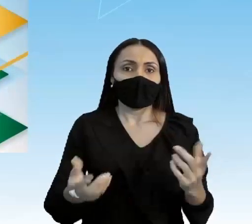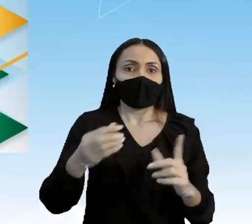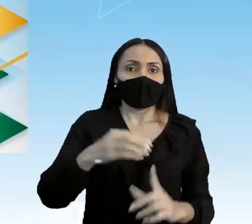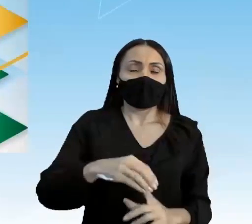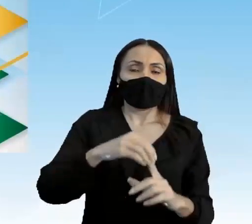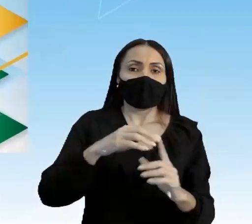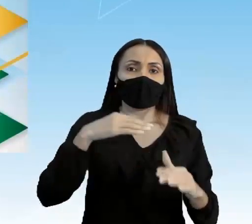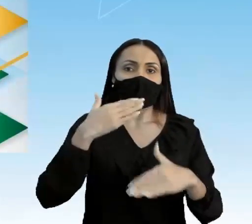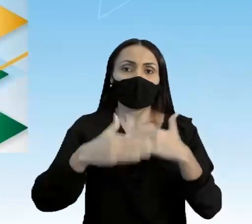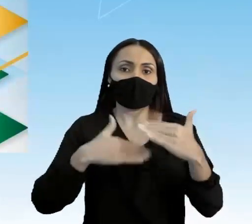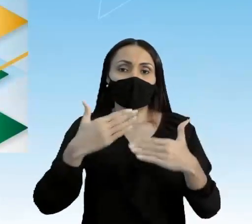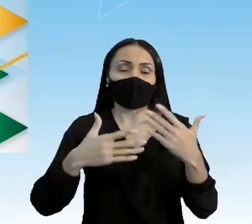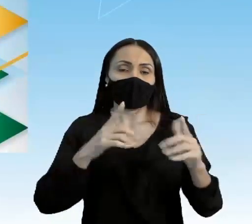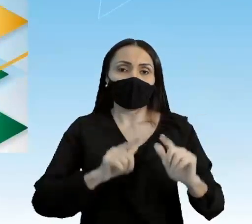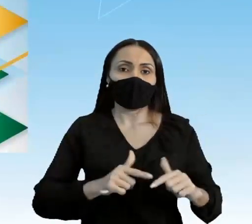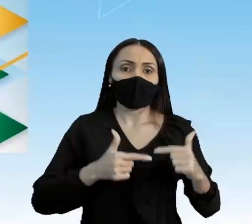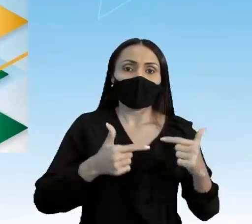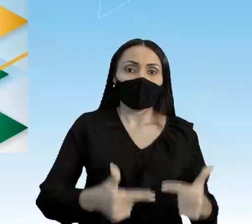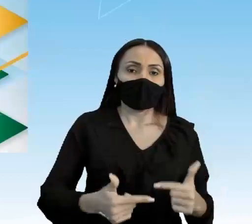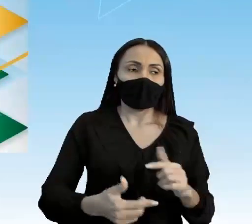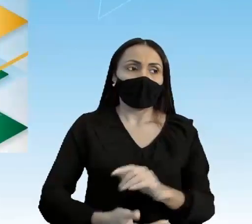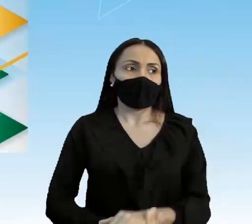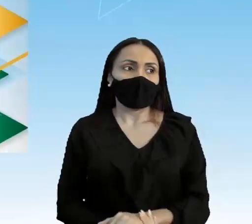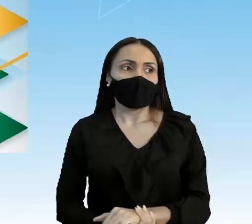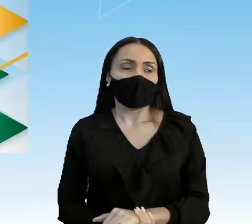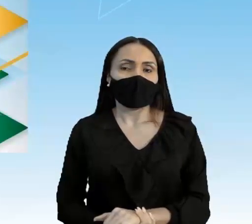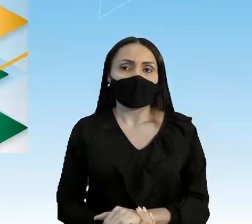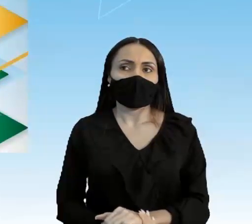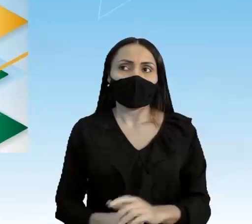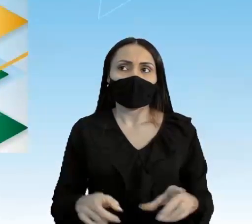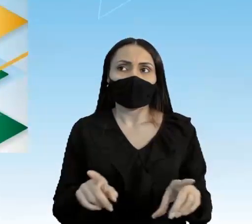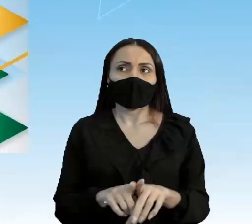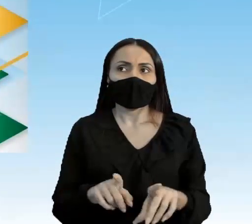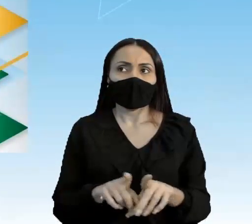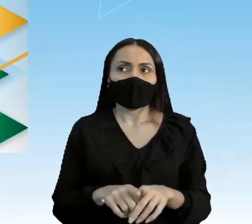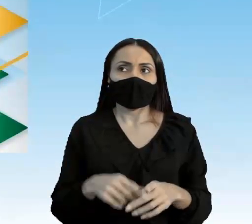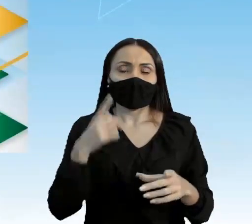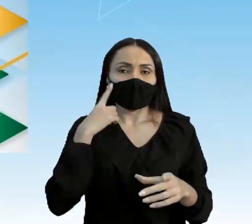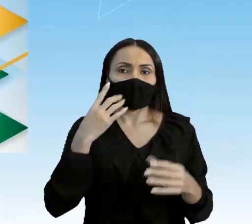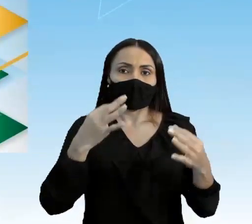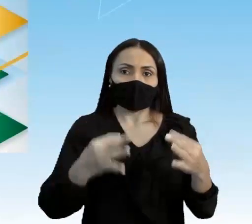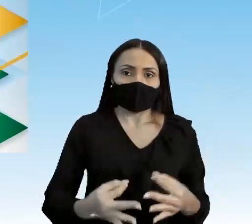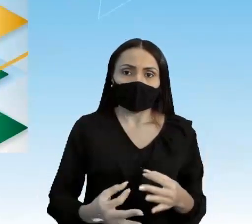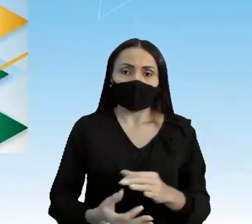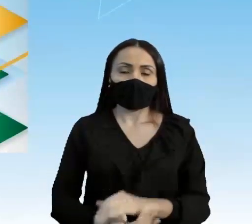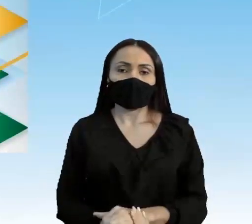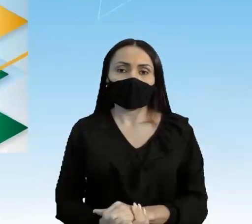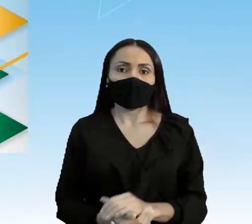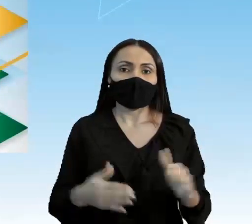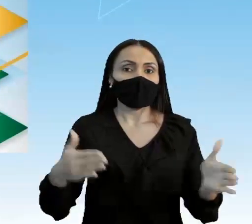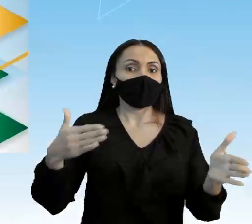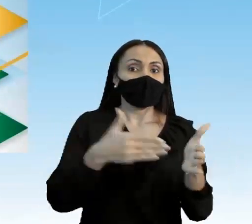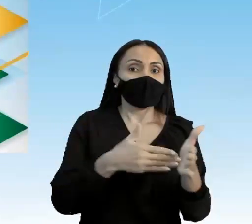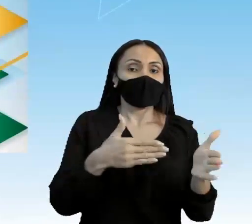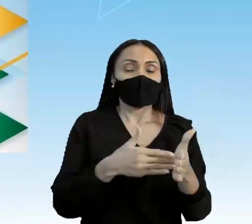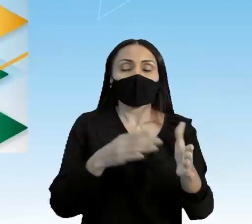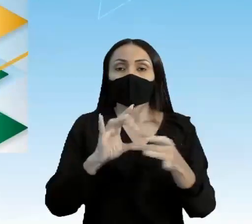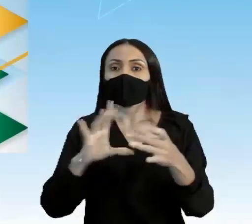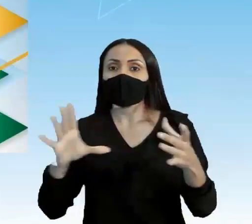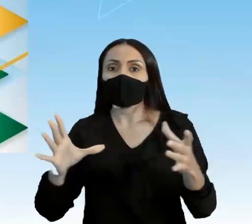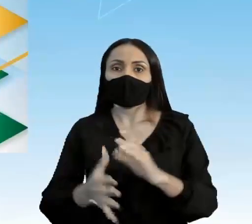de lutas e, ao mesmo tempo, eles definiram os limites dessa